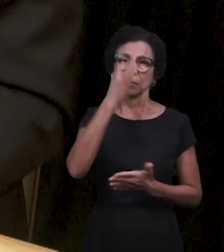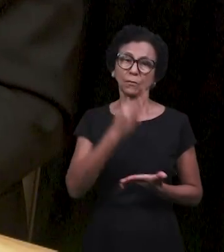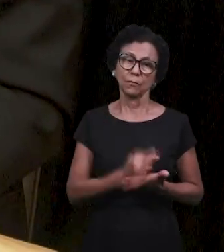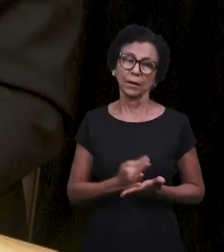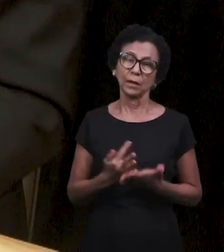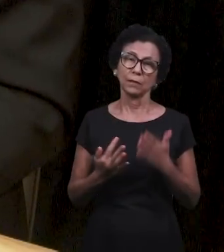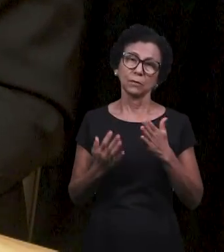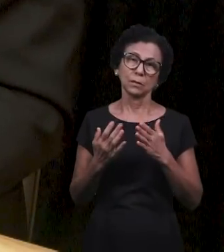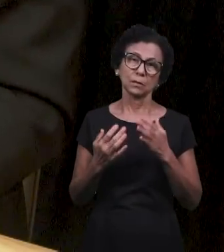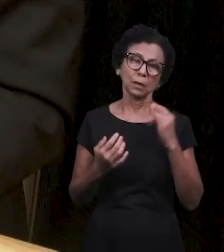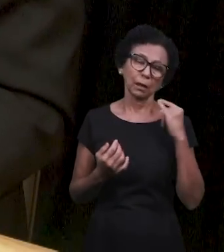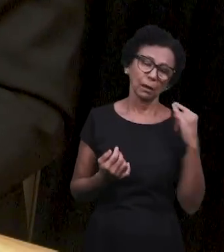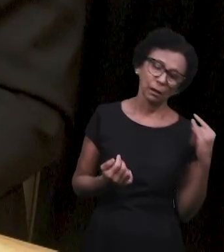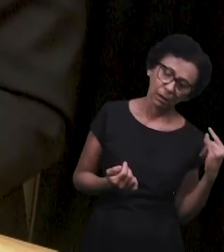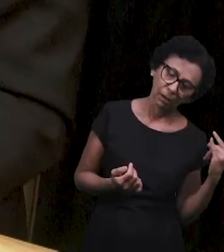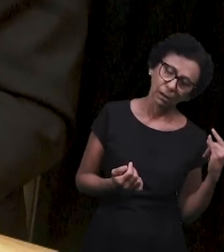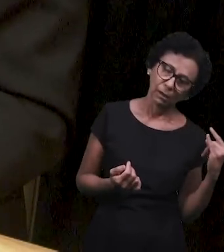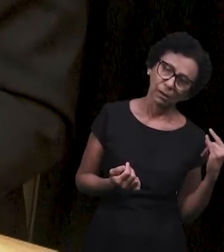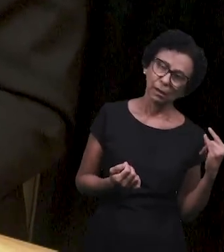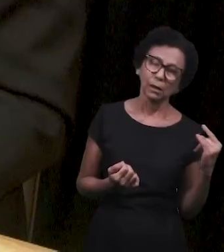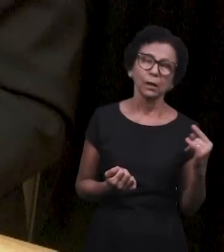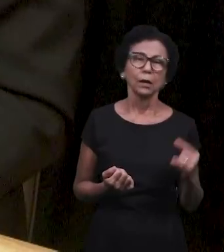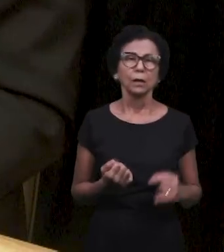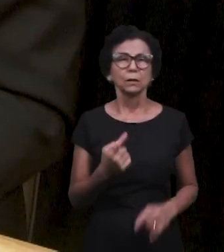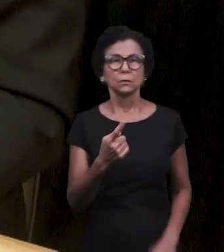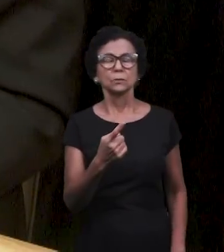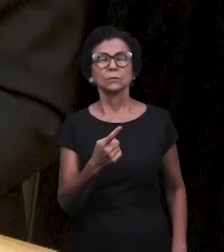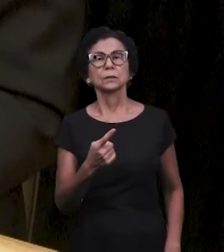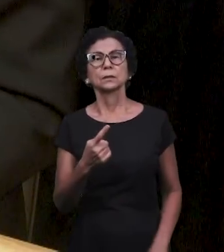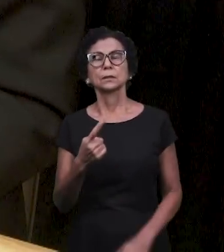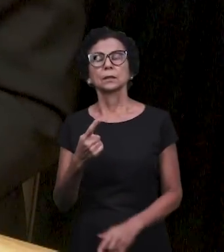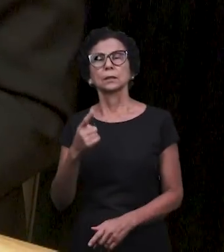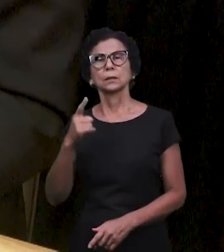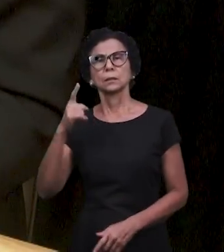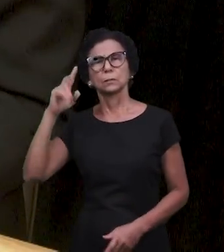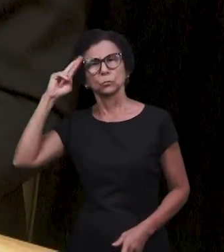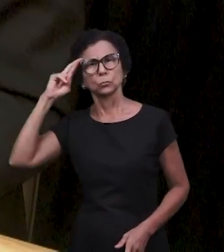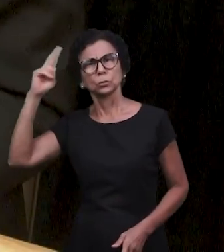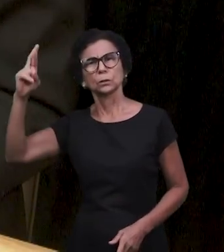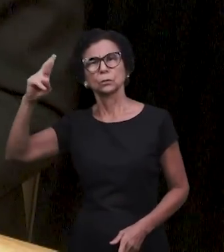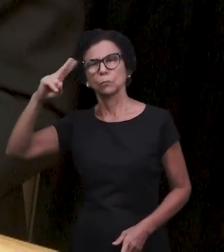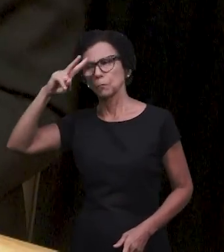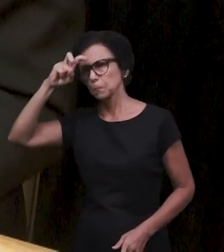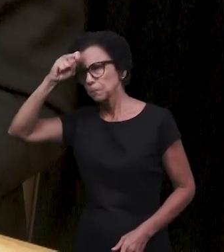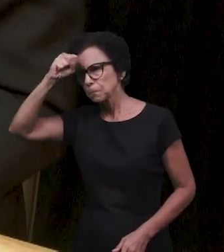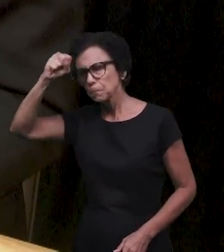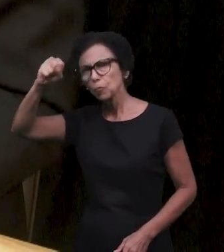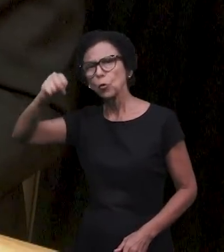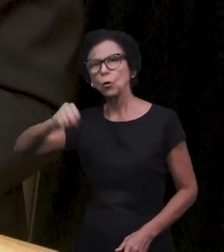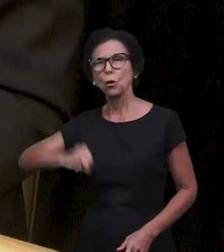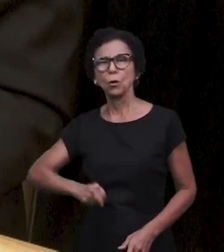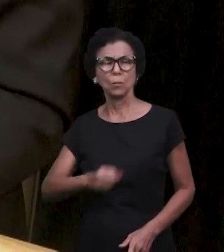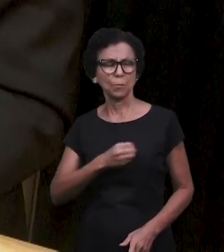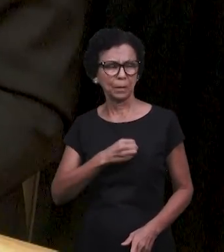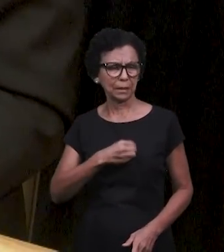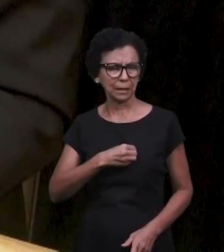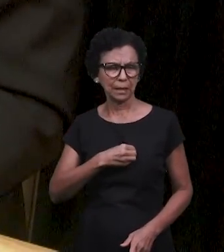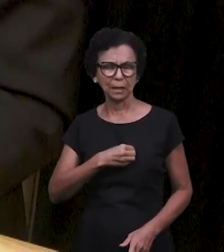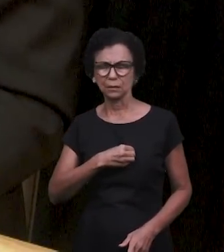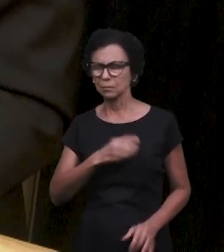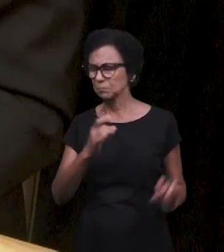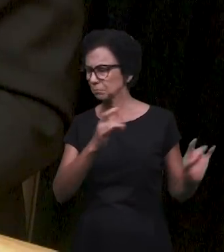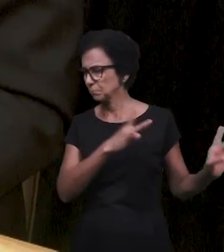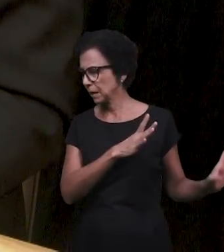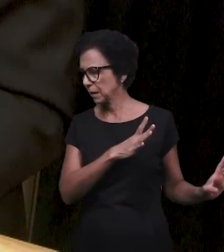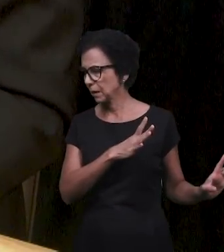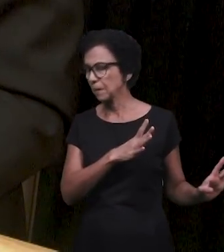carne é assim. Se você se fortalecer no Senhor, você vence a carne facilmente. Mas se você se